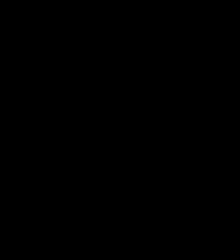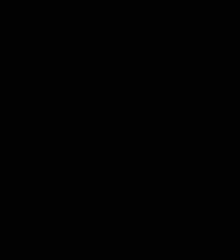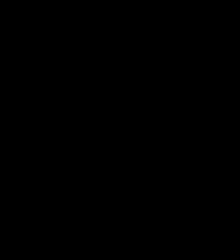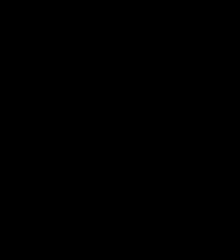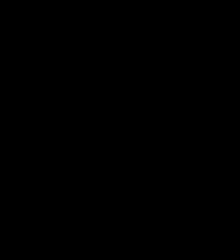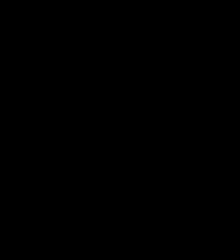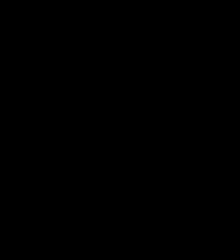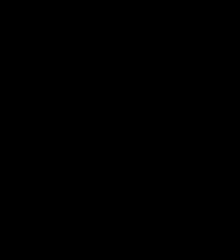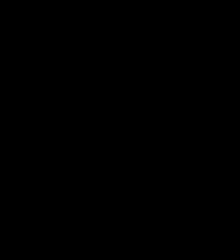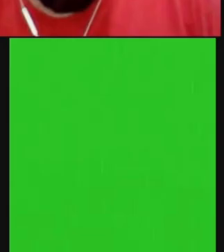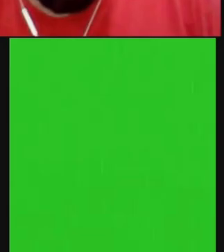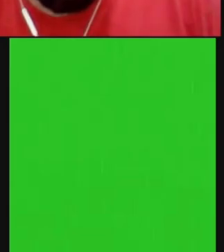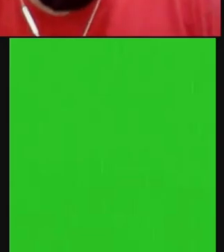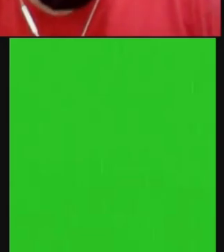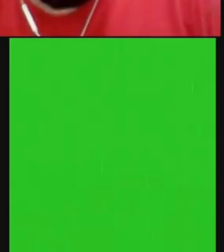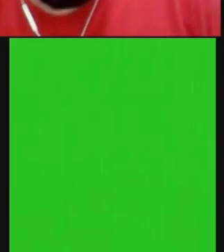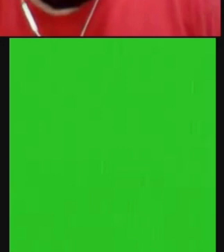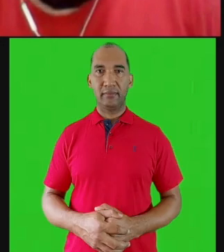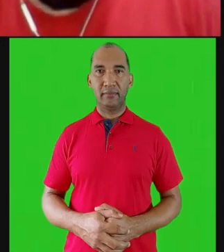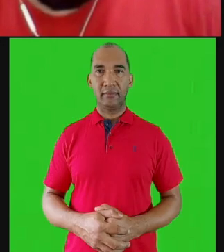pensar.